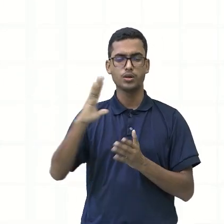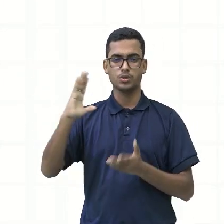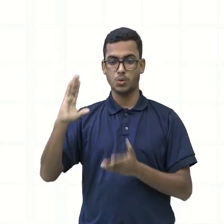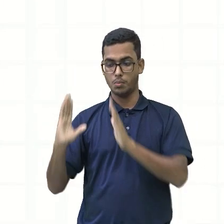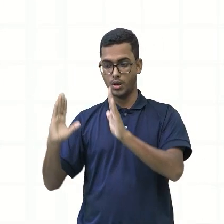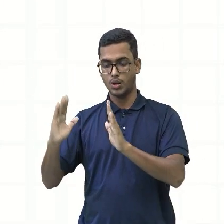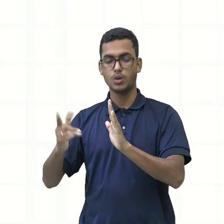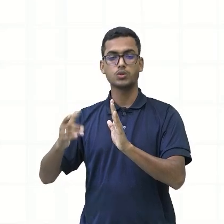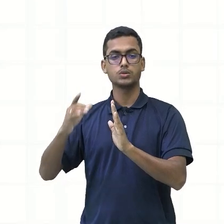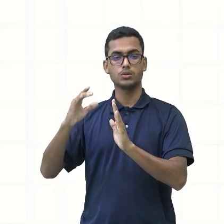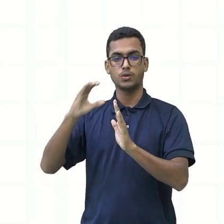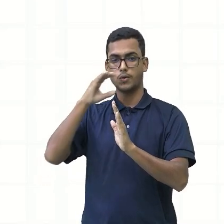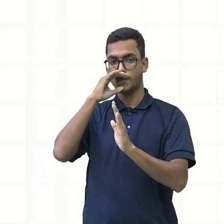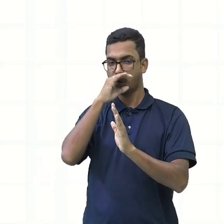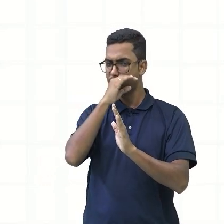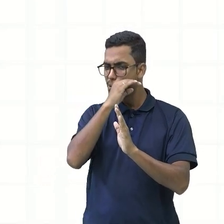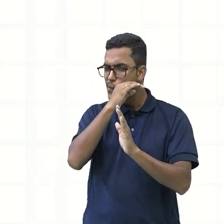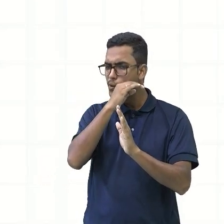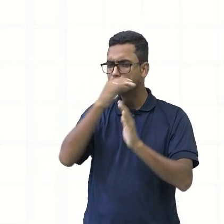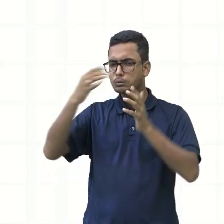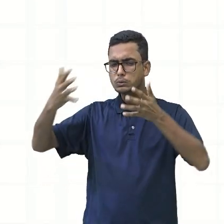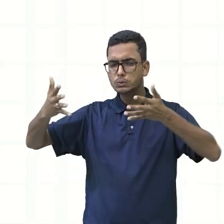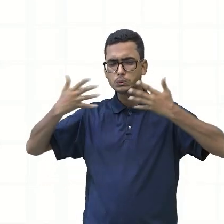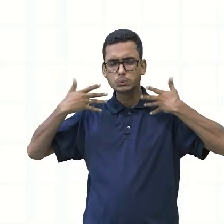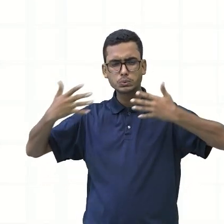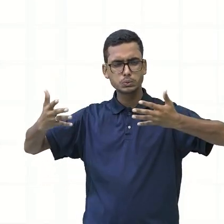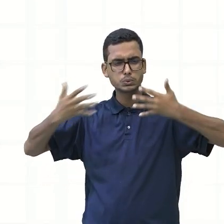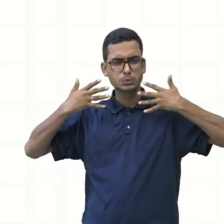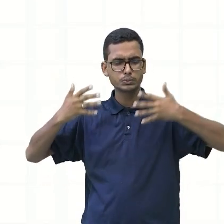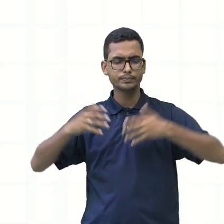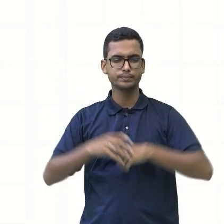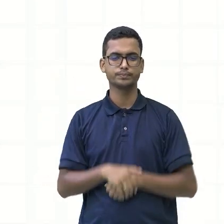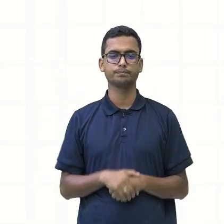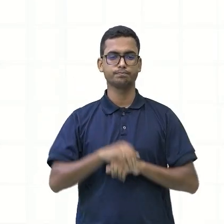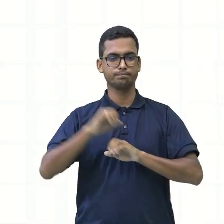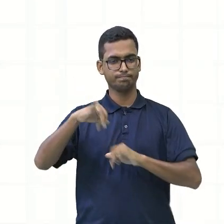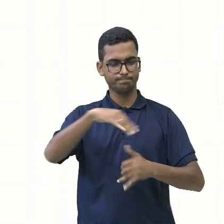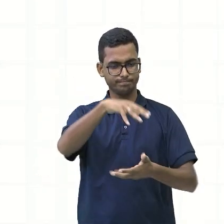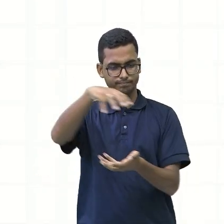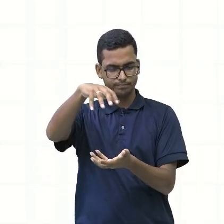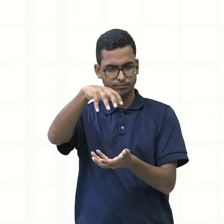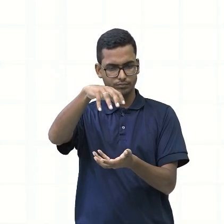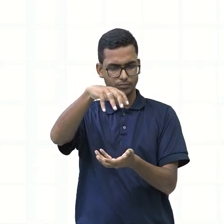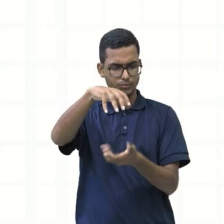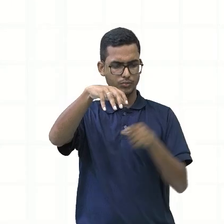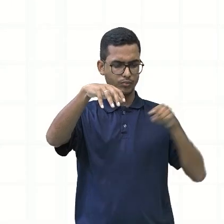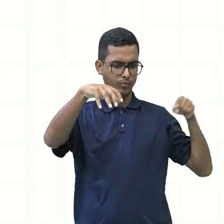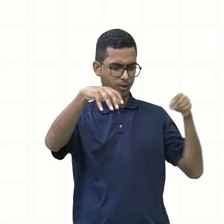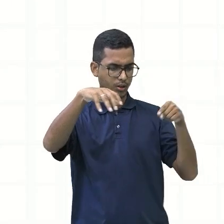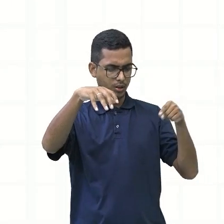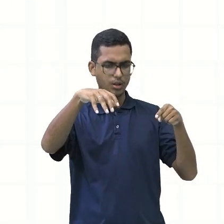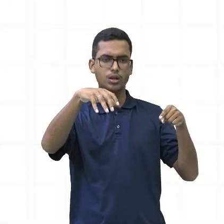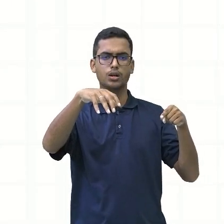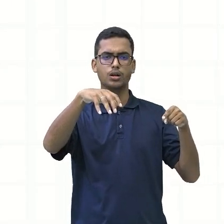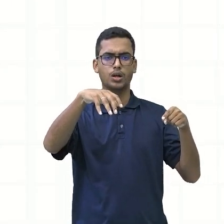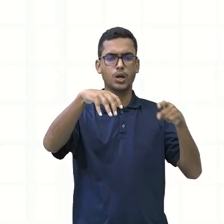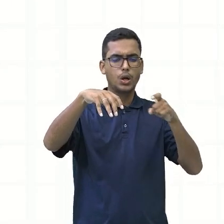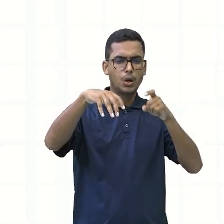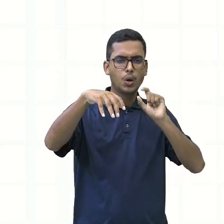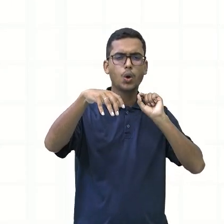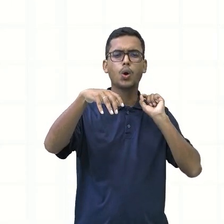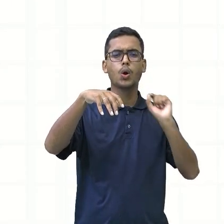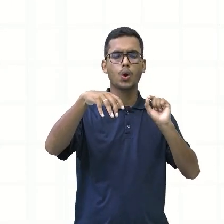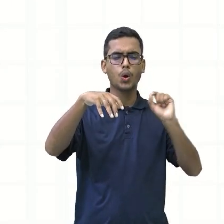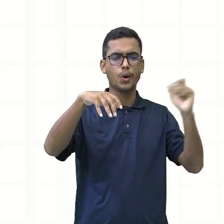lado, a gente vai ter aqui, olha, menor luminosidade em um dado momento nessa mesma região do